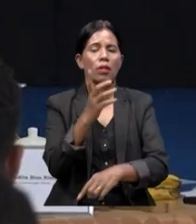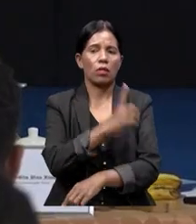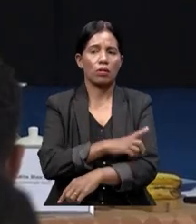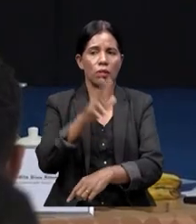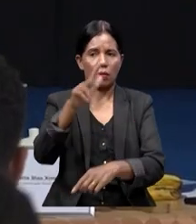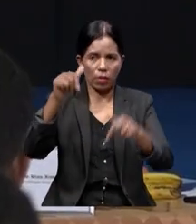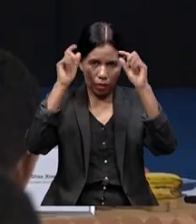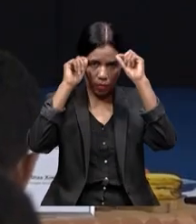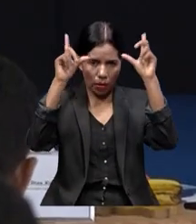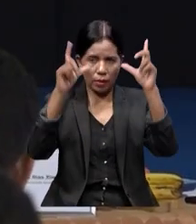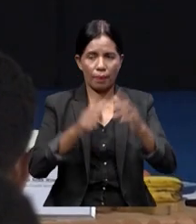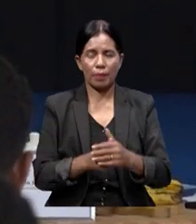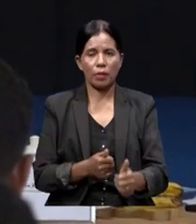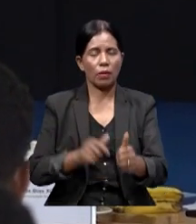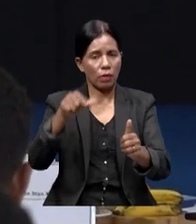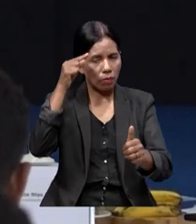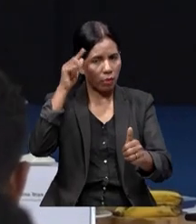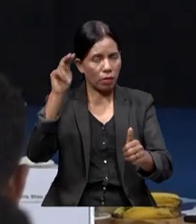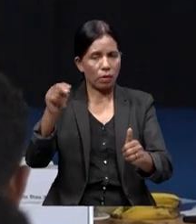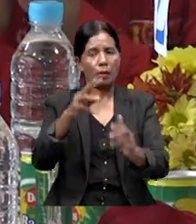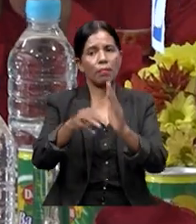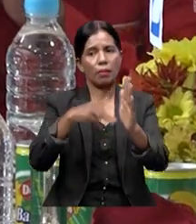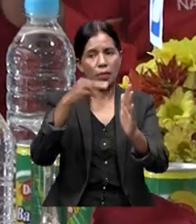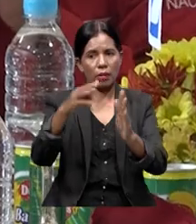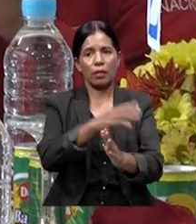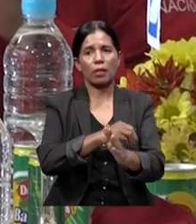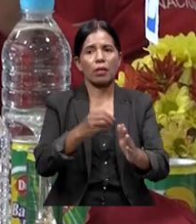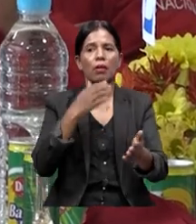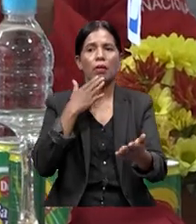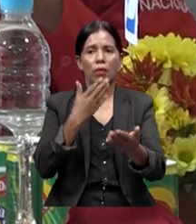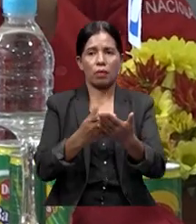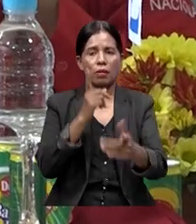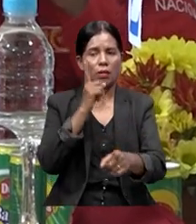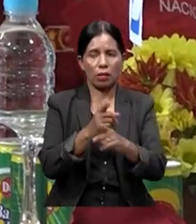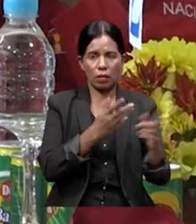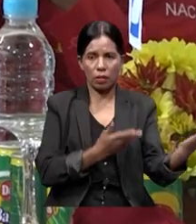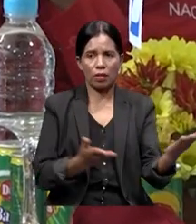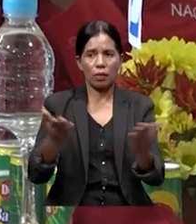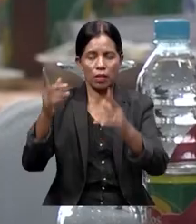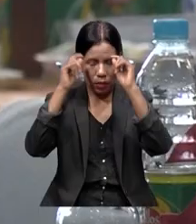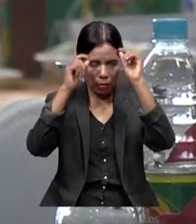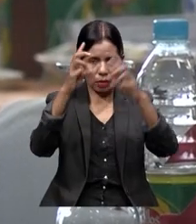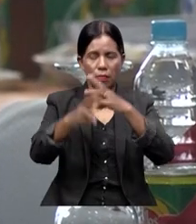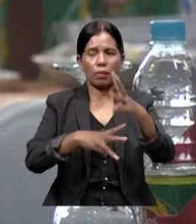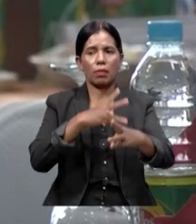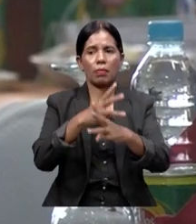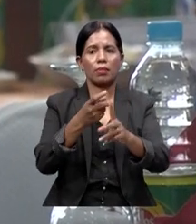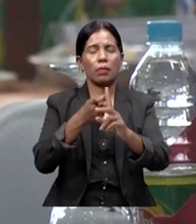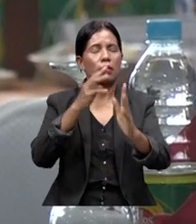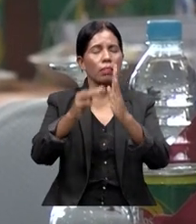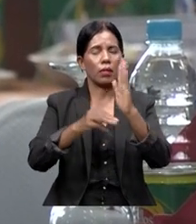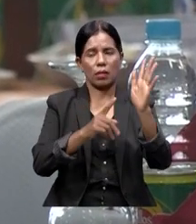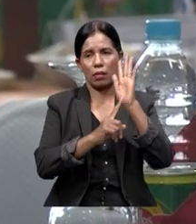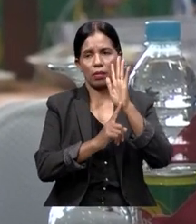e a Timor-Leste. O governante né média desempenha no papel Rodiak Tebes, o relógio Timor-Leste do mundo lhe usa média na